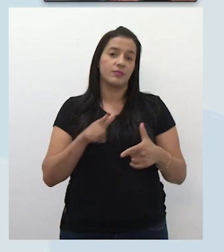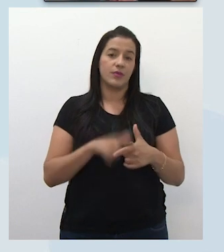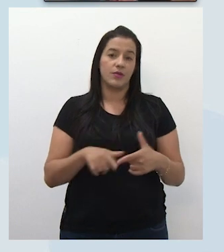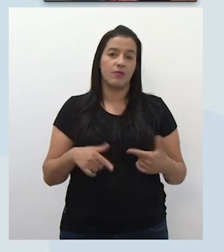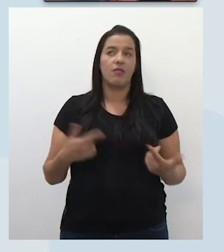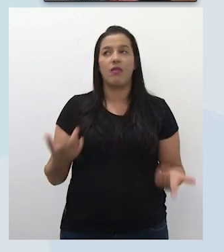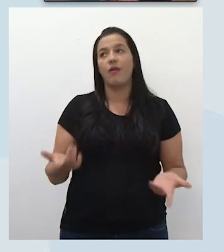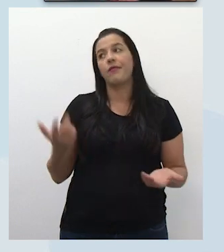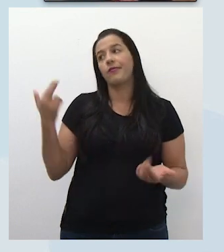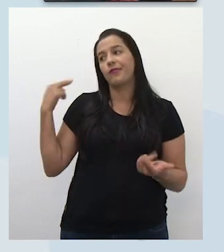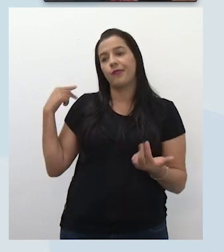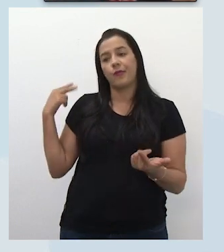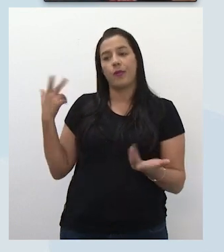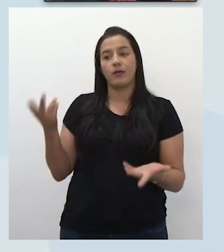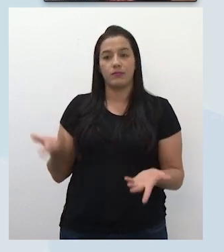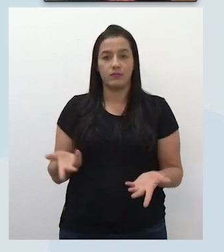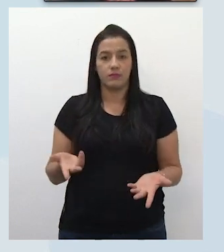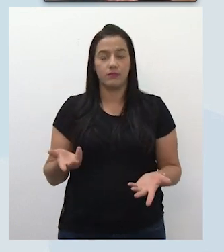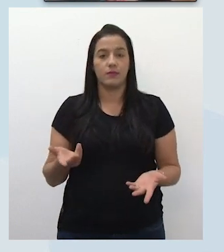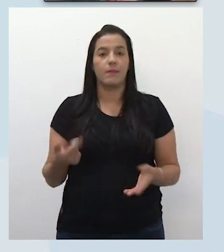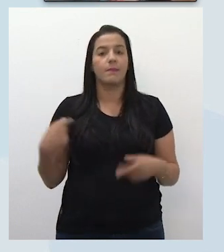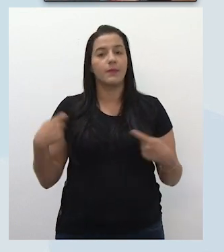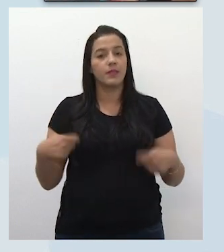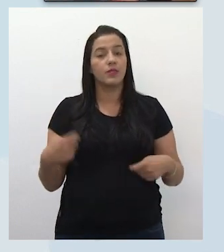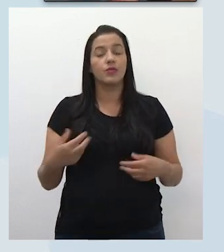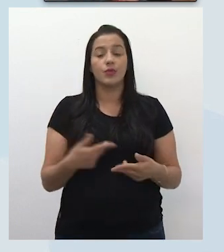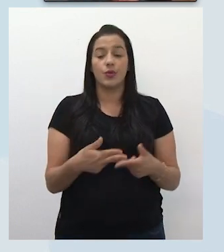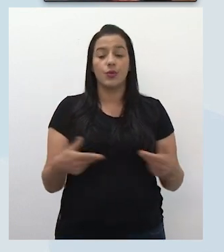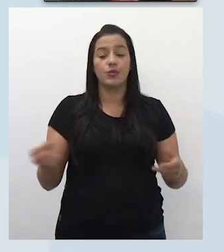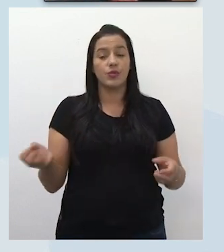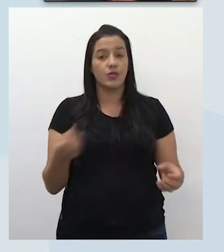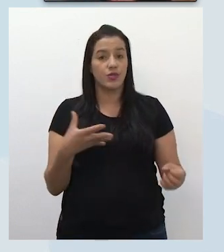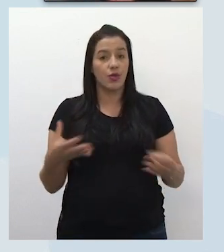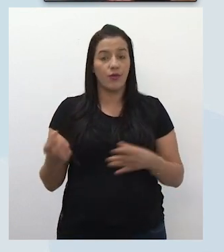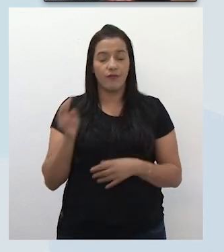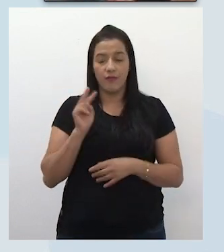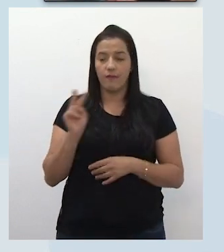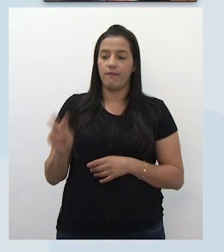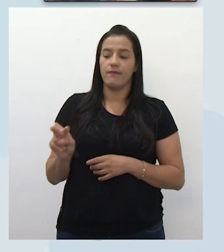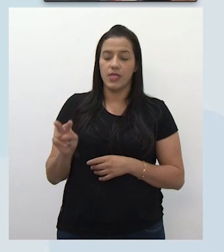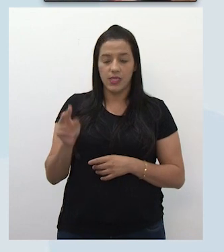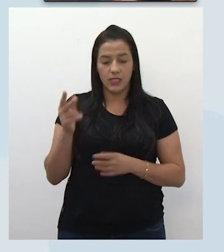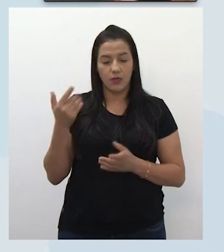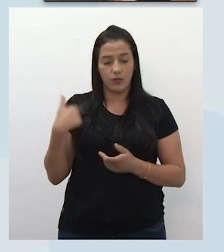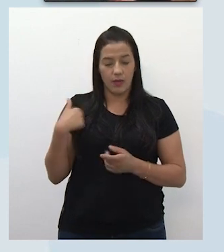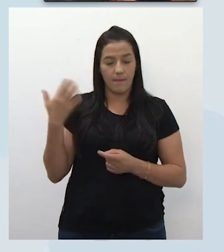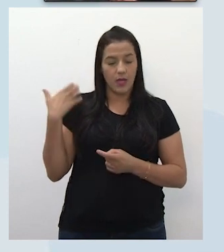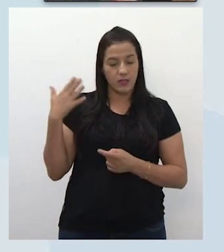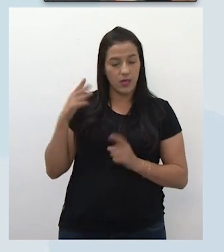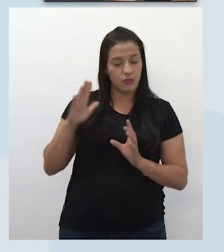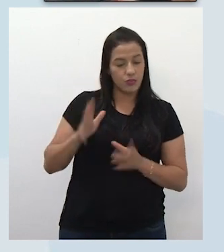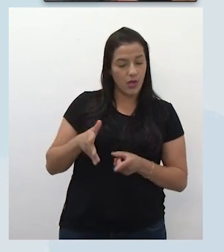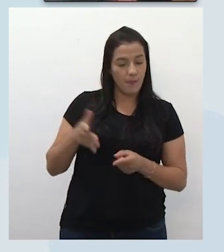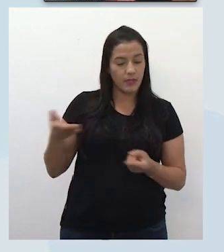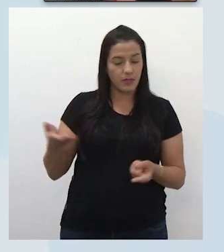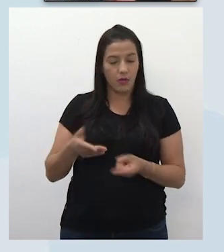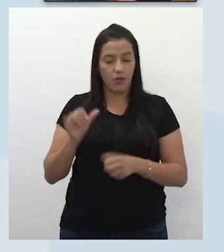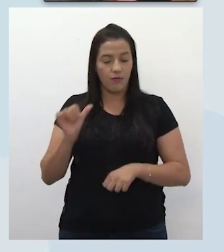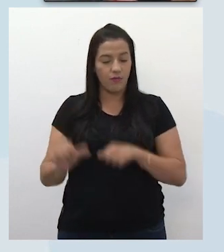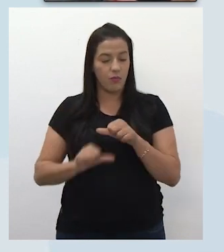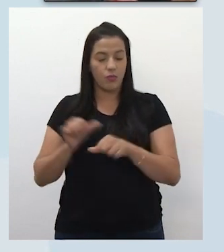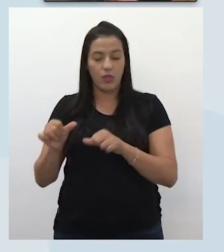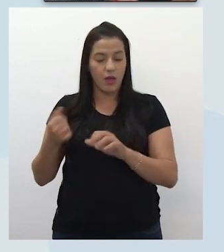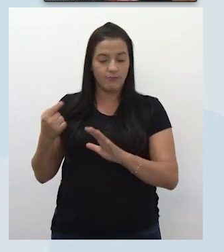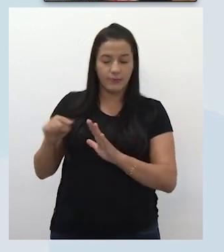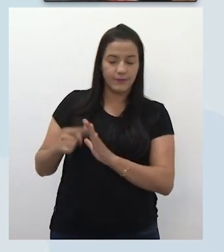soluções antigas. Soluções novas implica você olhar o desafio de frente e querer sempre se aprofundar